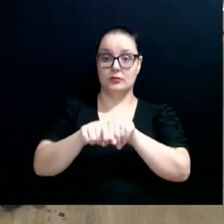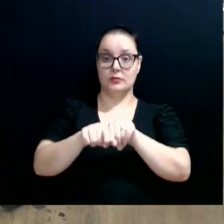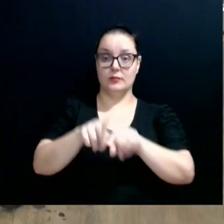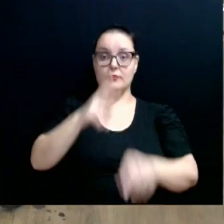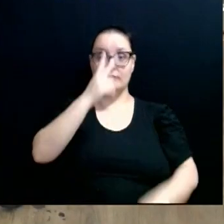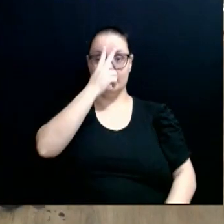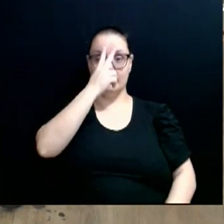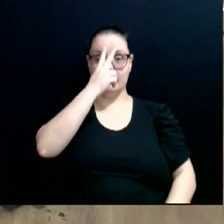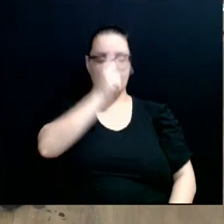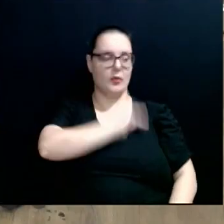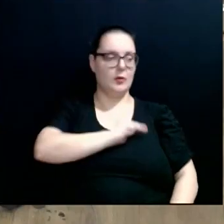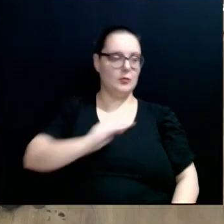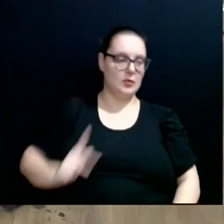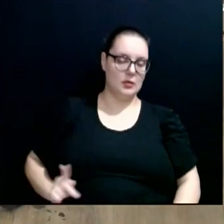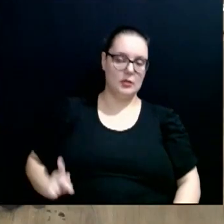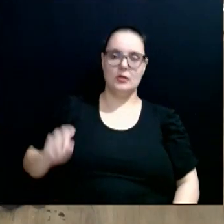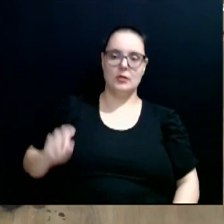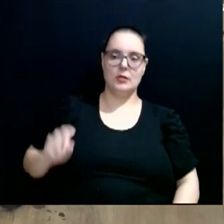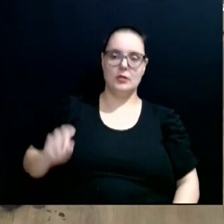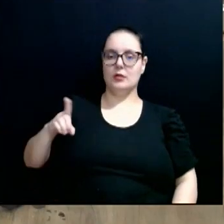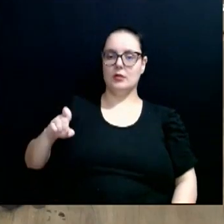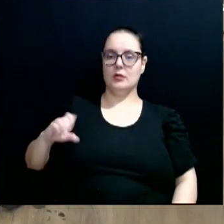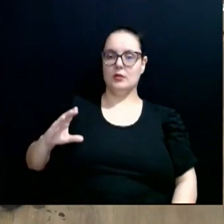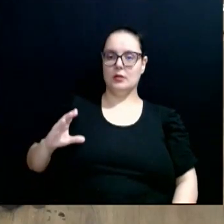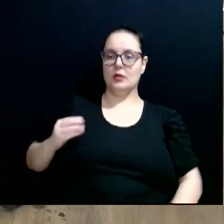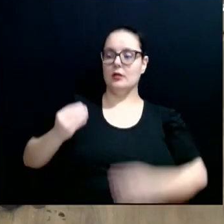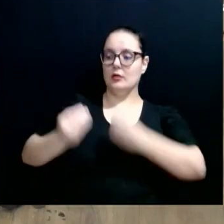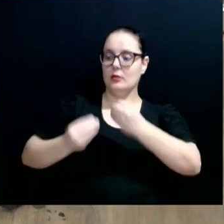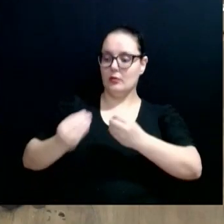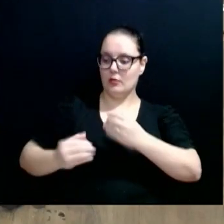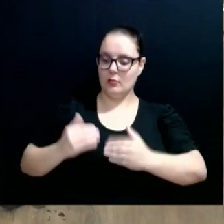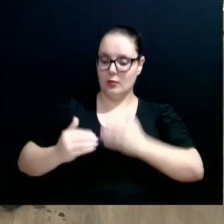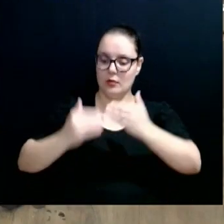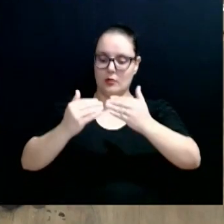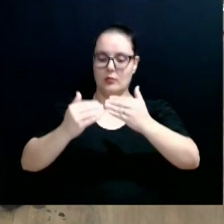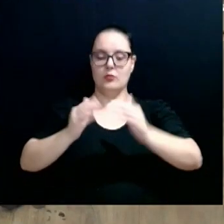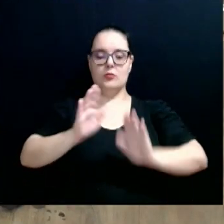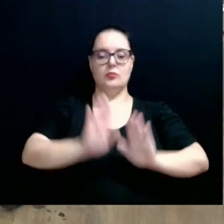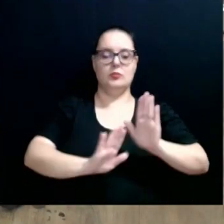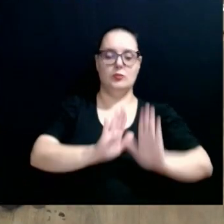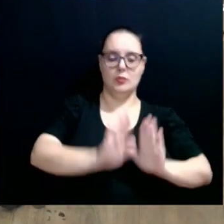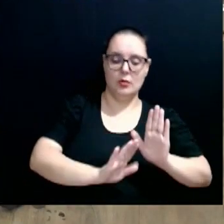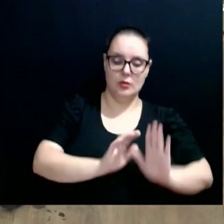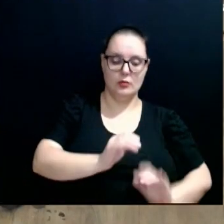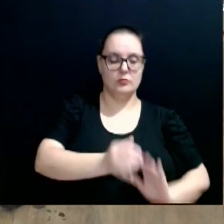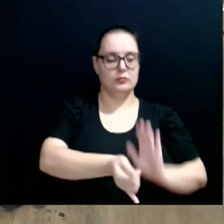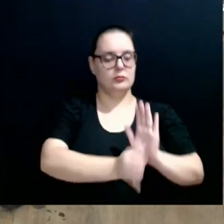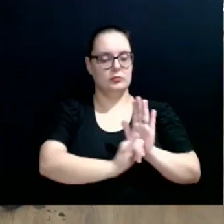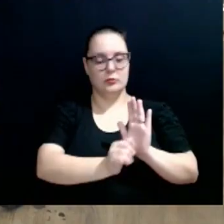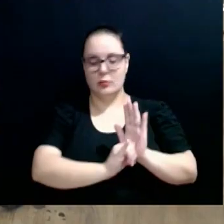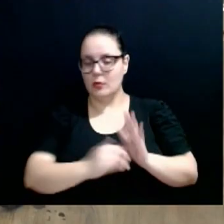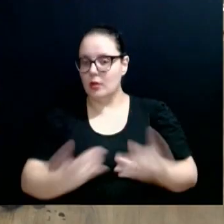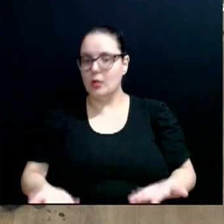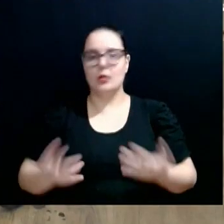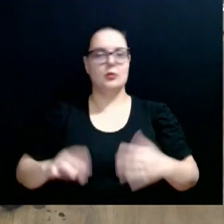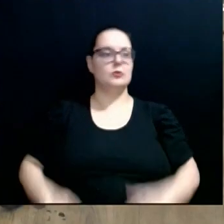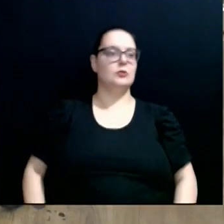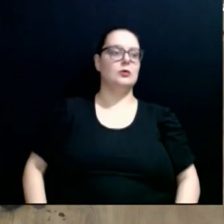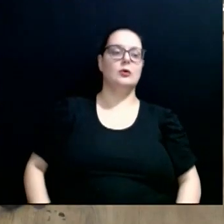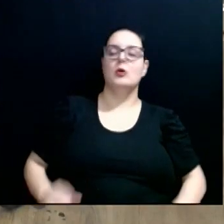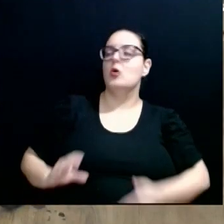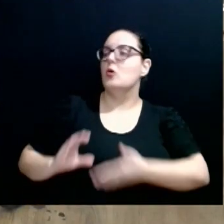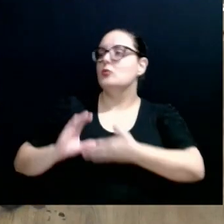da INDEC, como é que foi a construção do edital, quem participou, desde os conselhos, entidade da